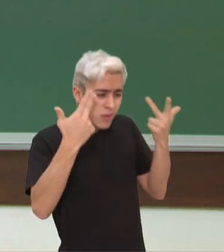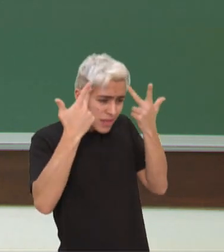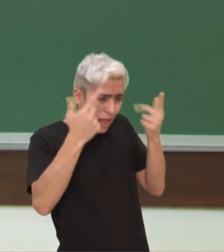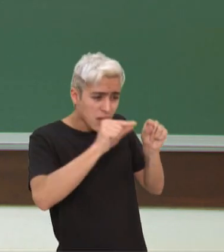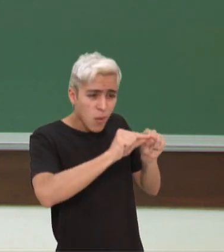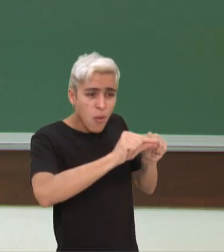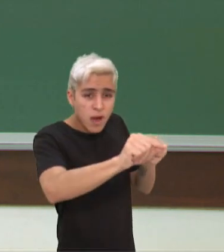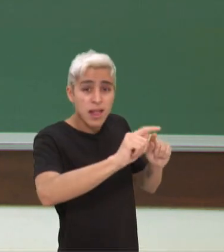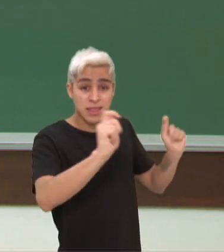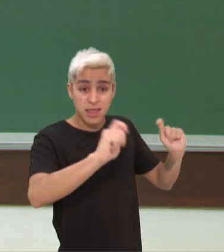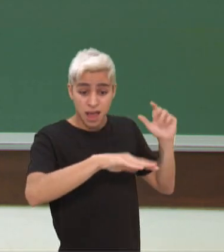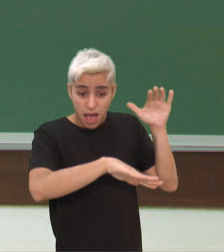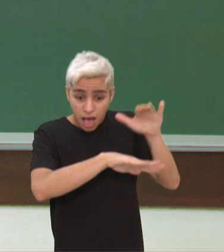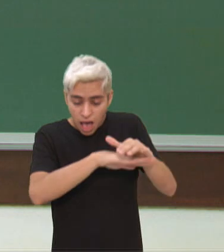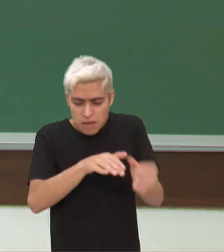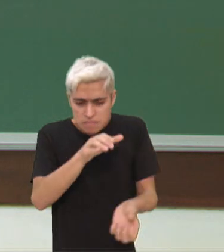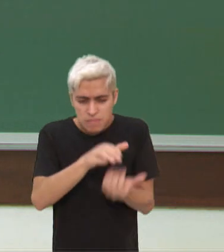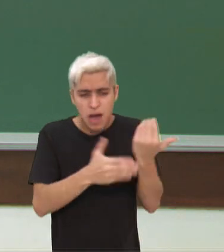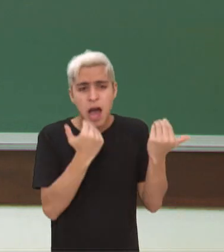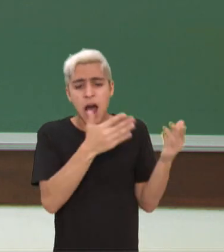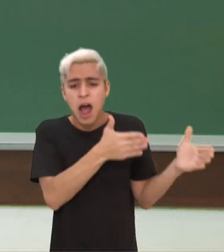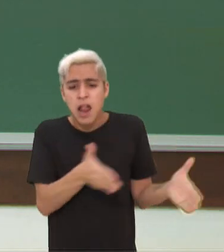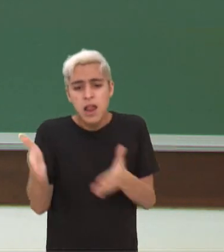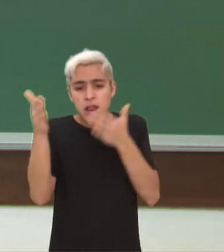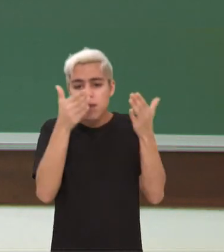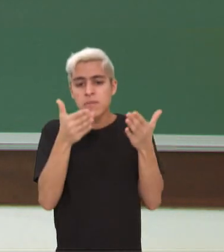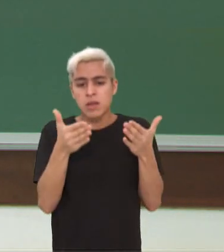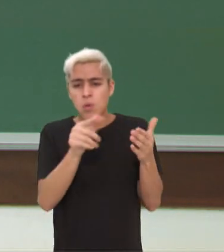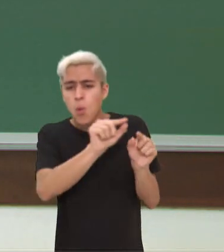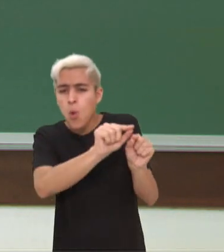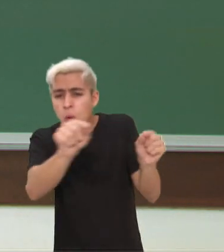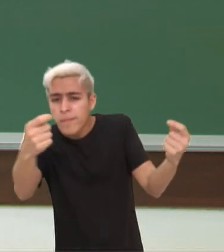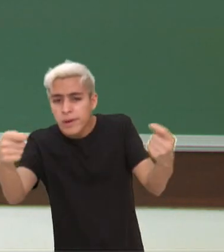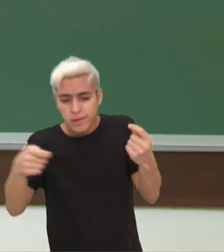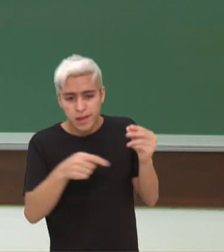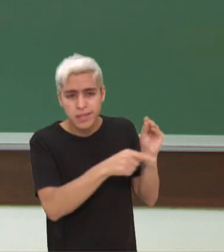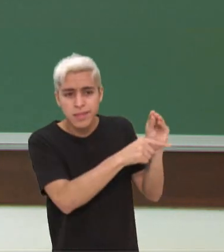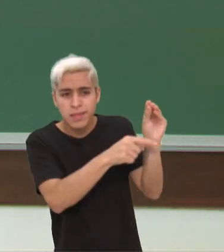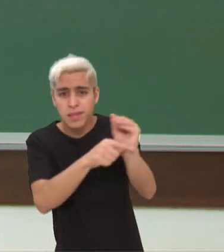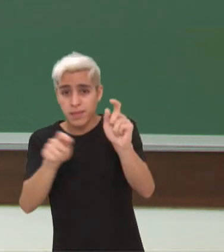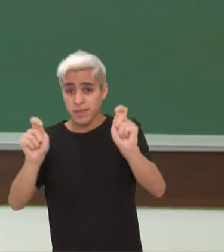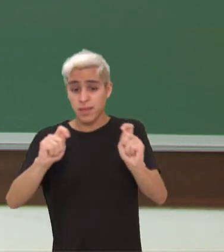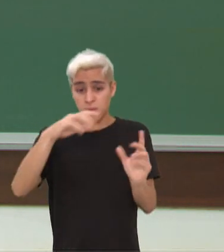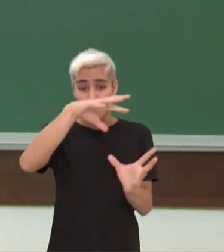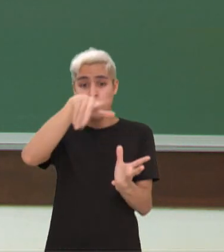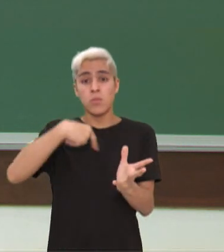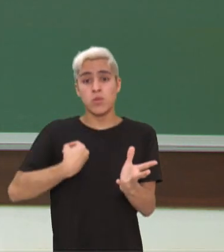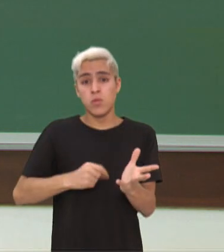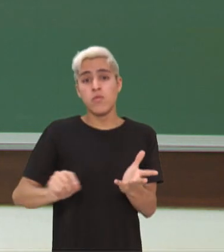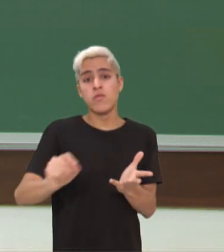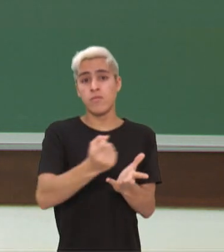naturais, permitem a produção de alimento que atenderia às necessidades de toda a população mundial.